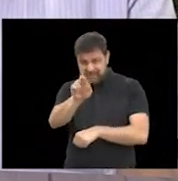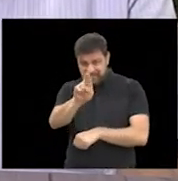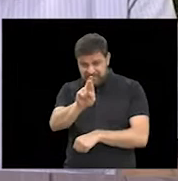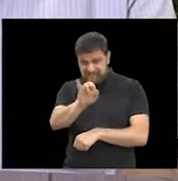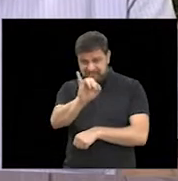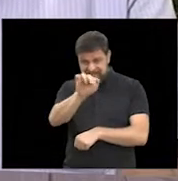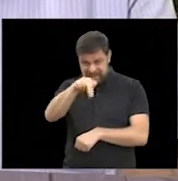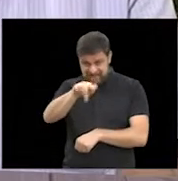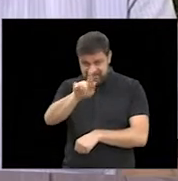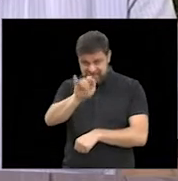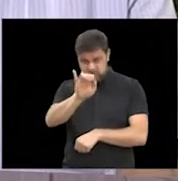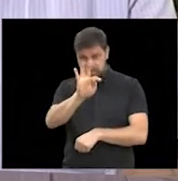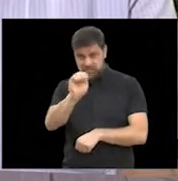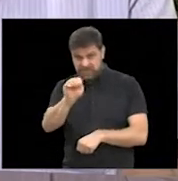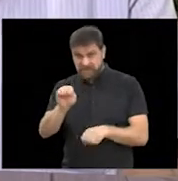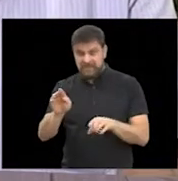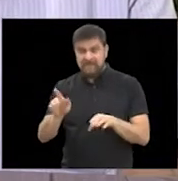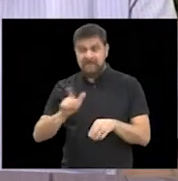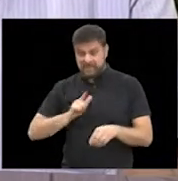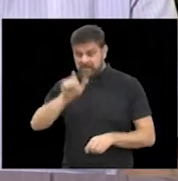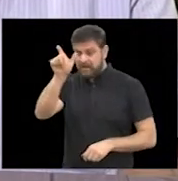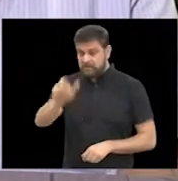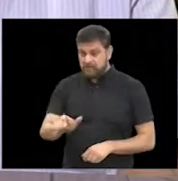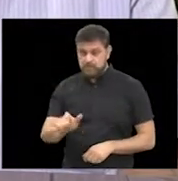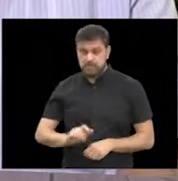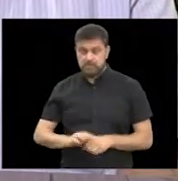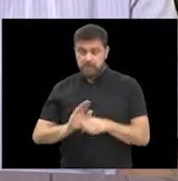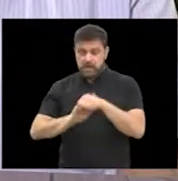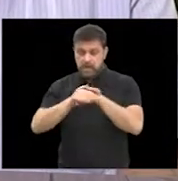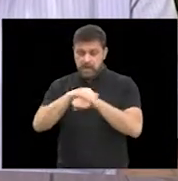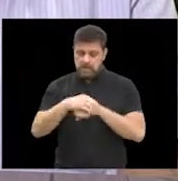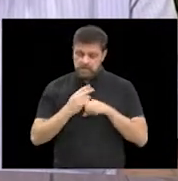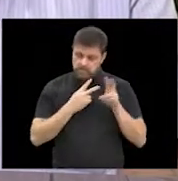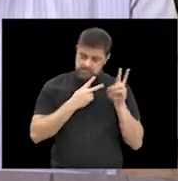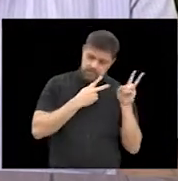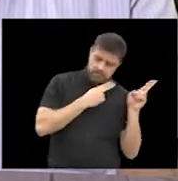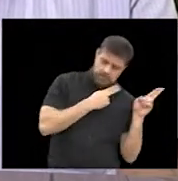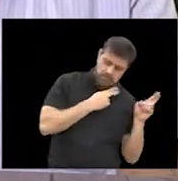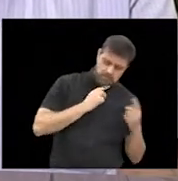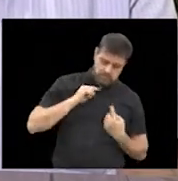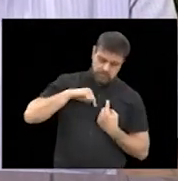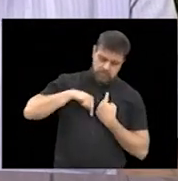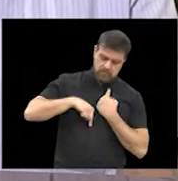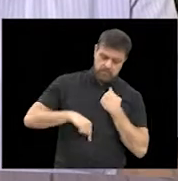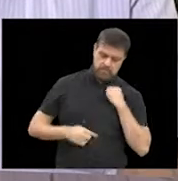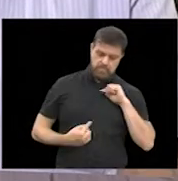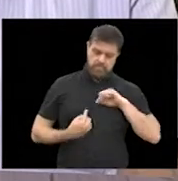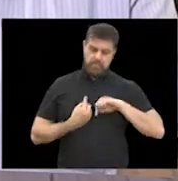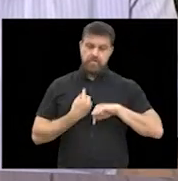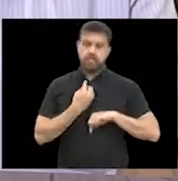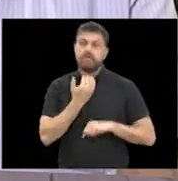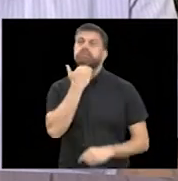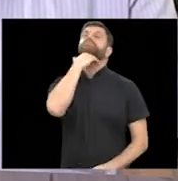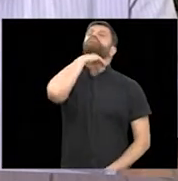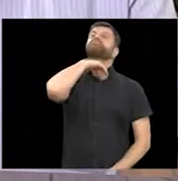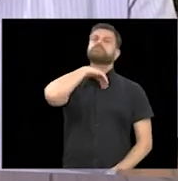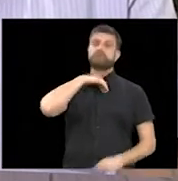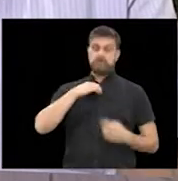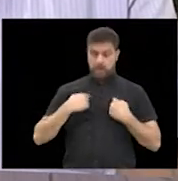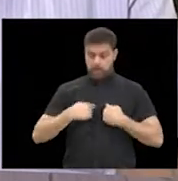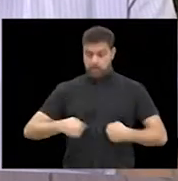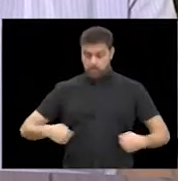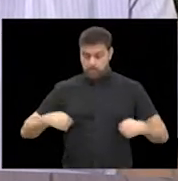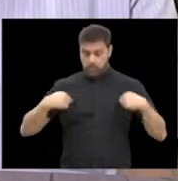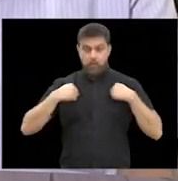pessoa noturnamente tem um engasgo e aspira esse líquido e faz uma